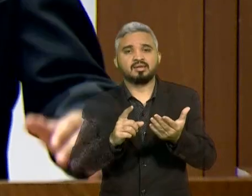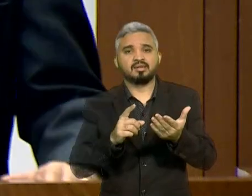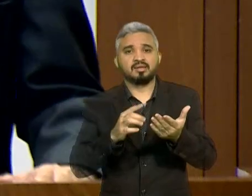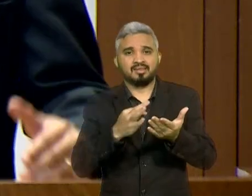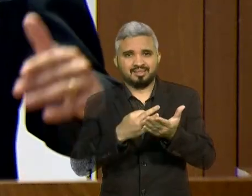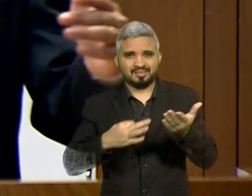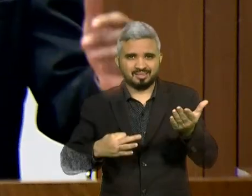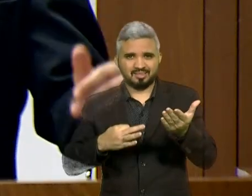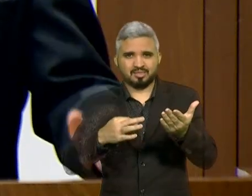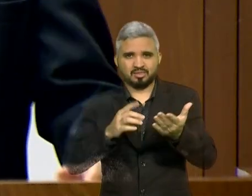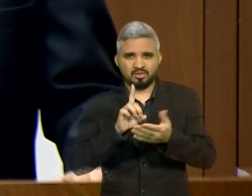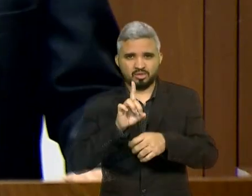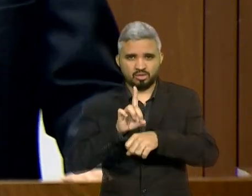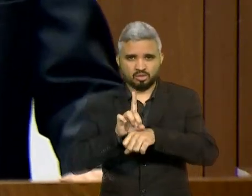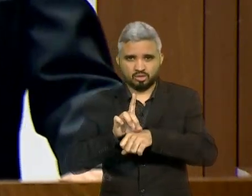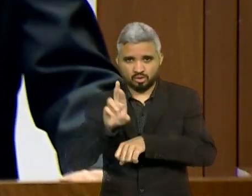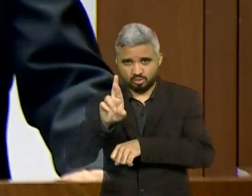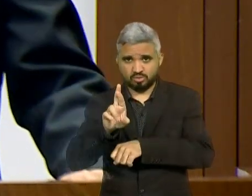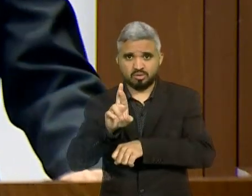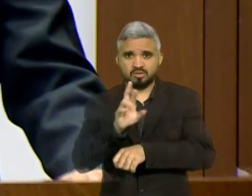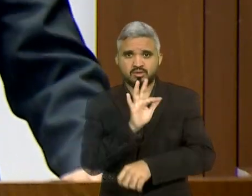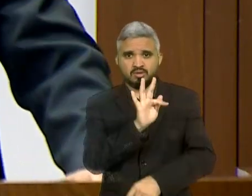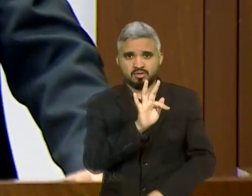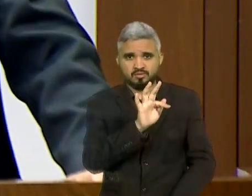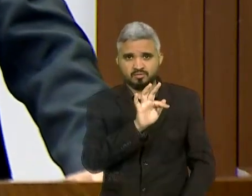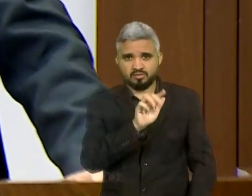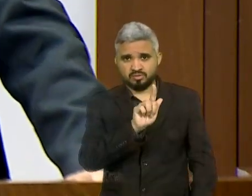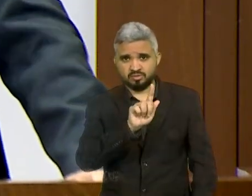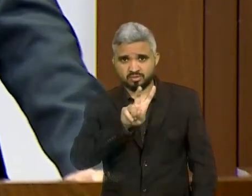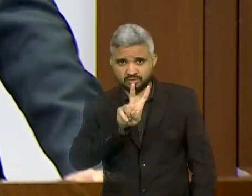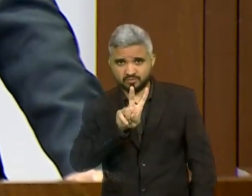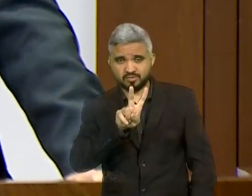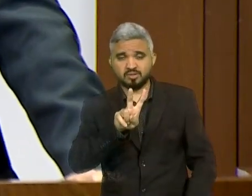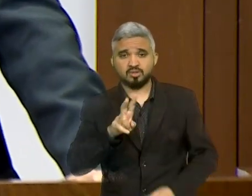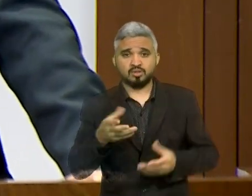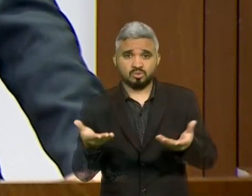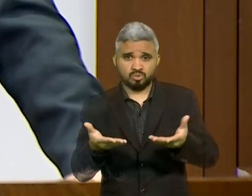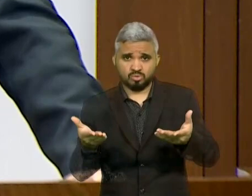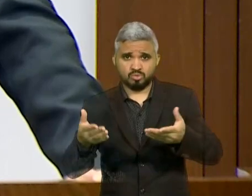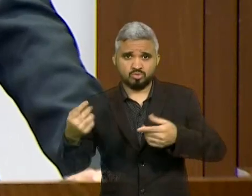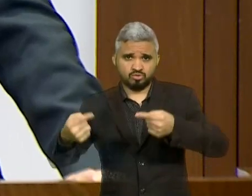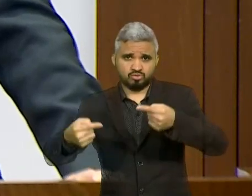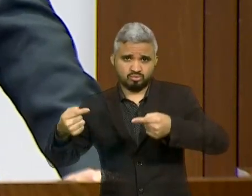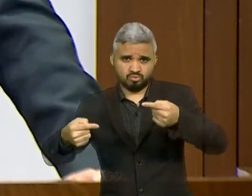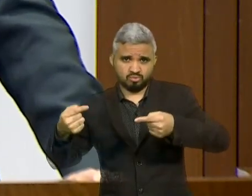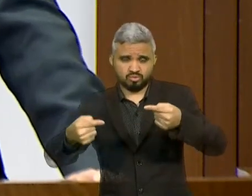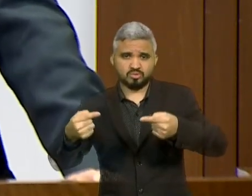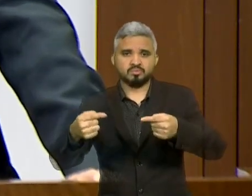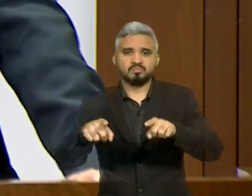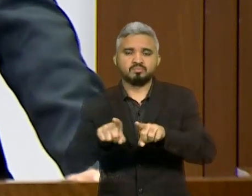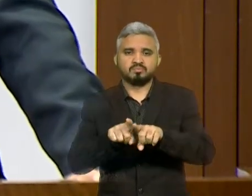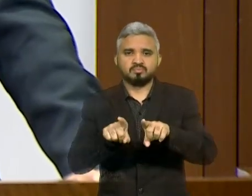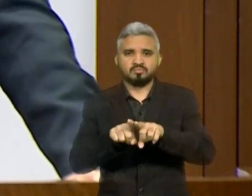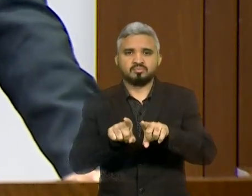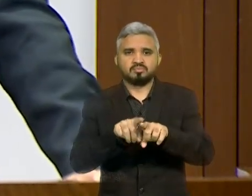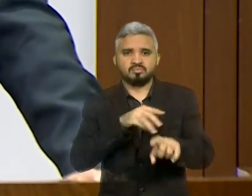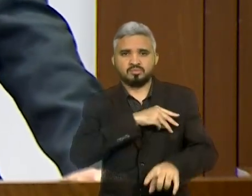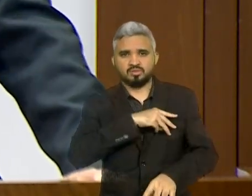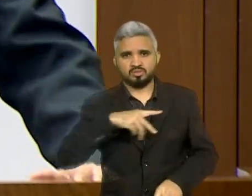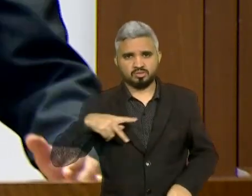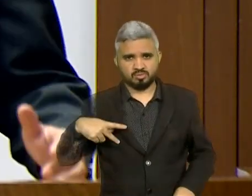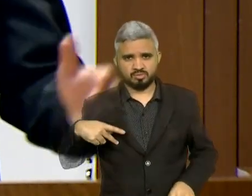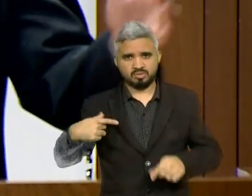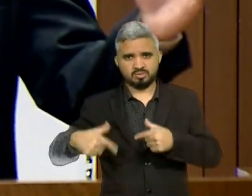FGV, não é pouca coisa. Então, ele vai estar discutindo isso com a gente hoje, mas também os órgãos do Ministério Público, o Ministério Público do Trabalho, o Ministério Público